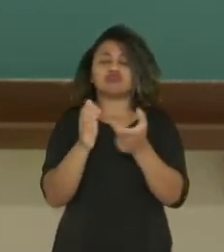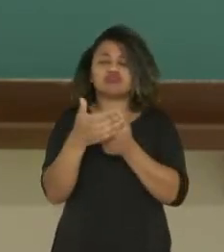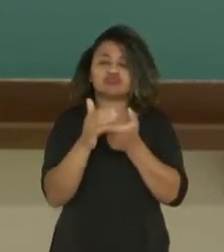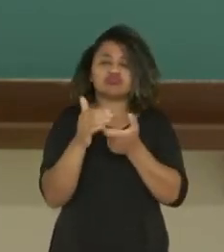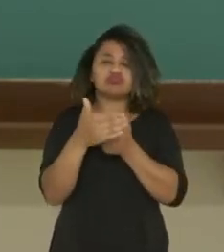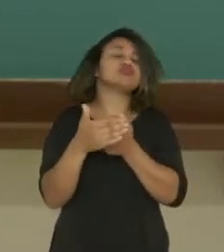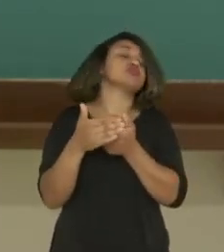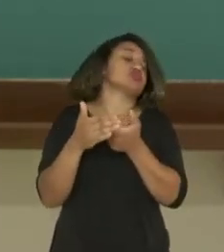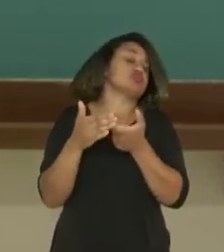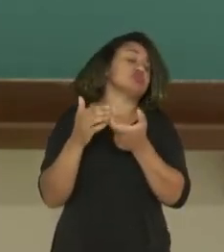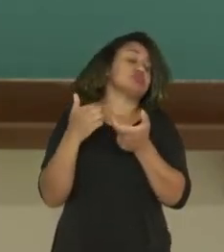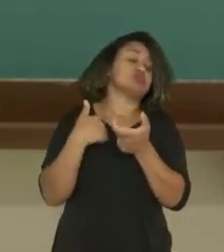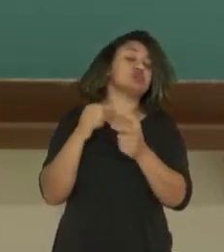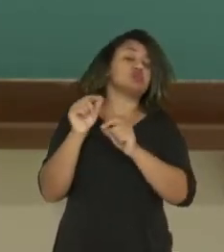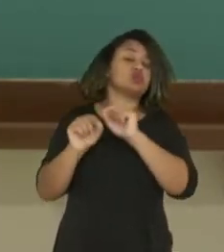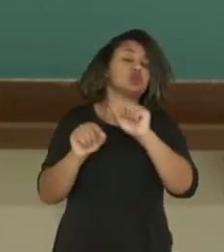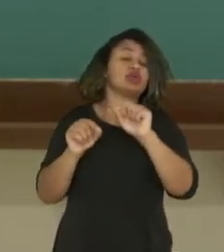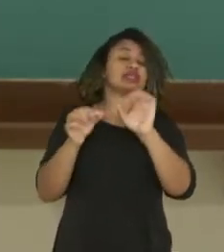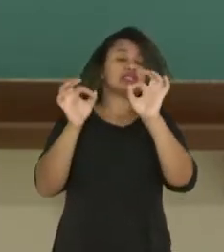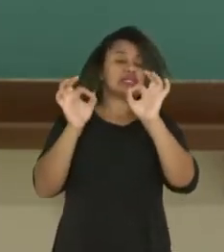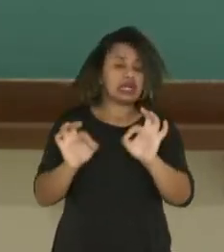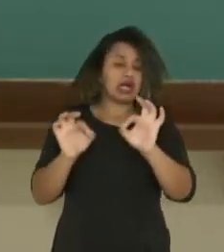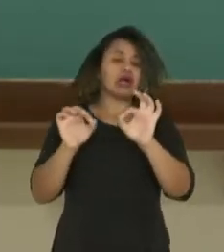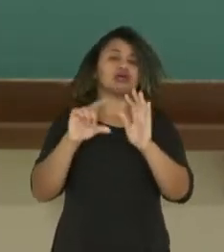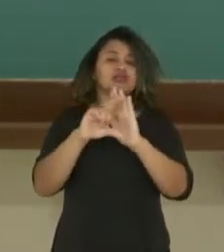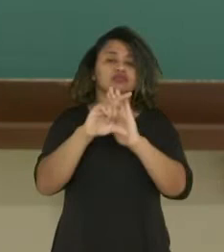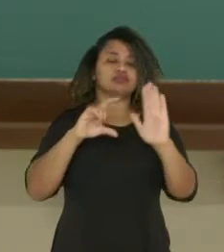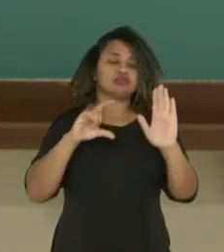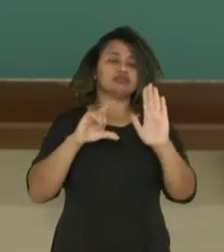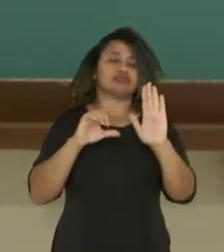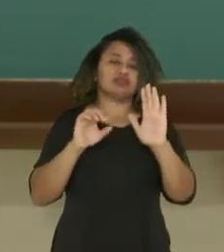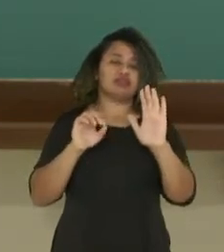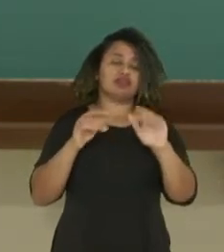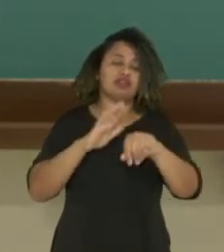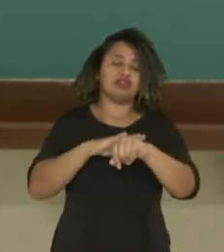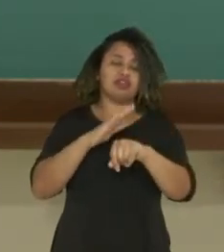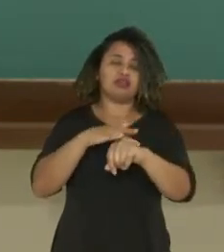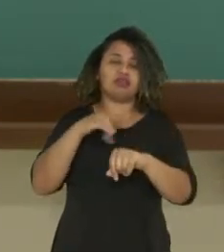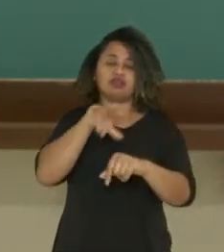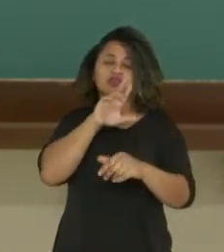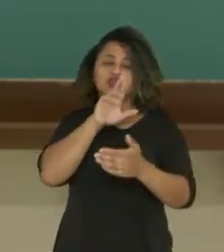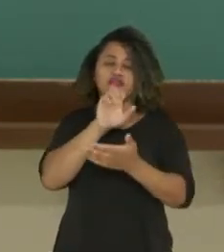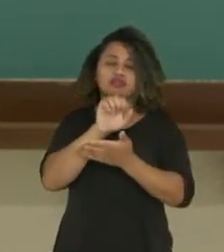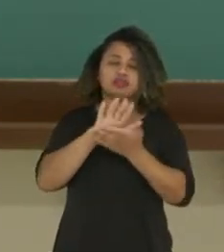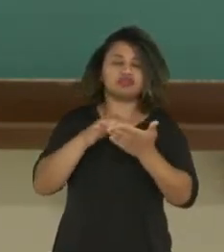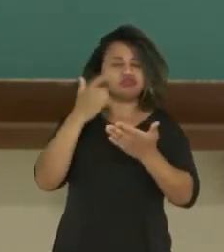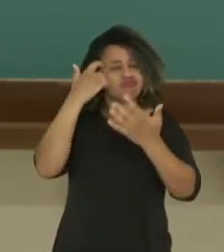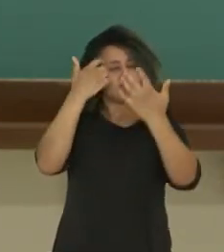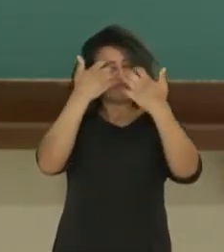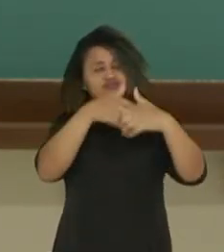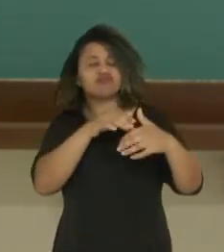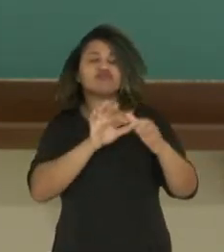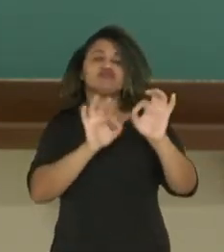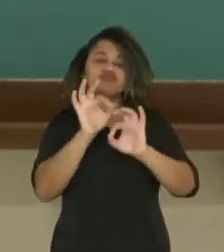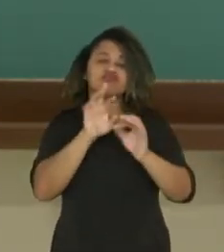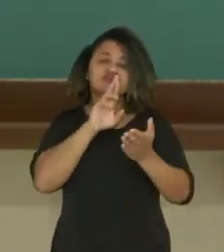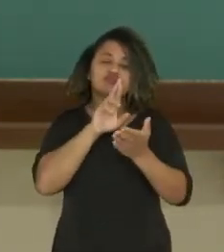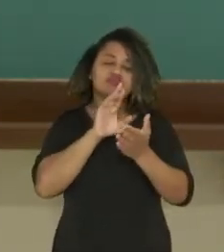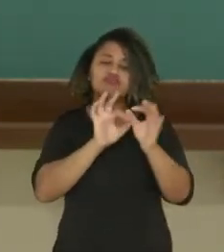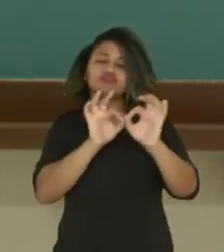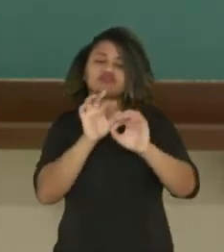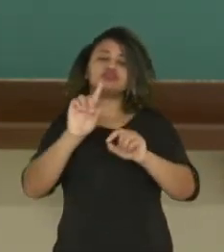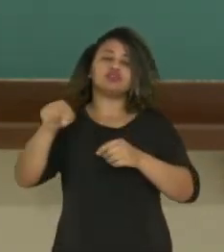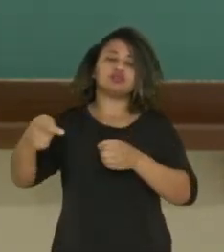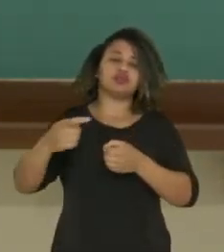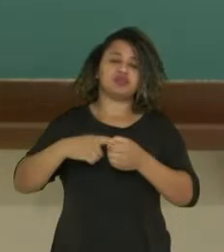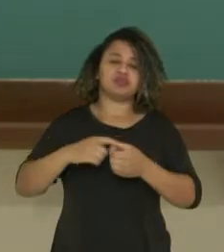ou palavras, expressões adequadas para o contexto. Vou dar um tempo para vocês pensarem, raciocinarem, analisarem e